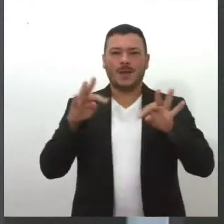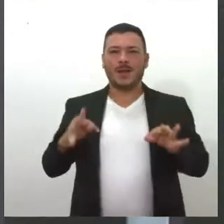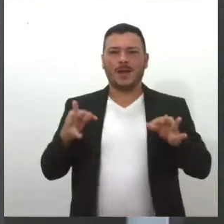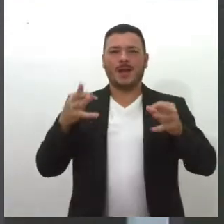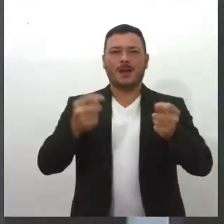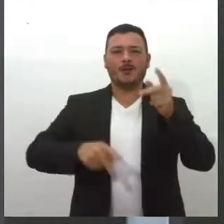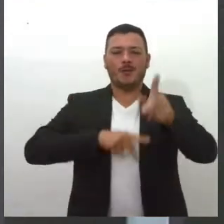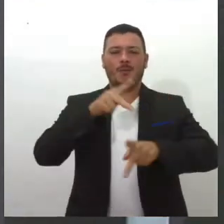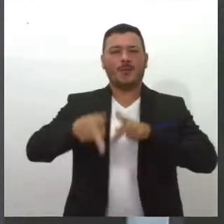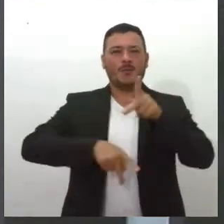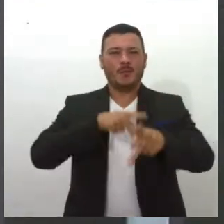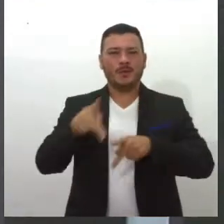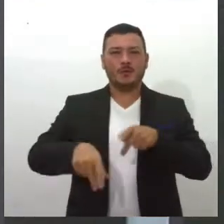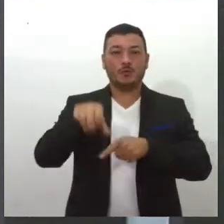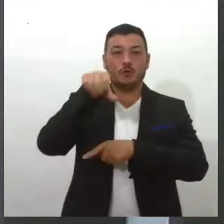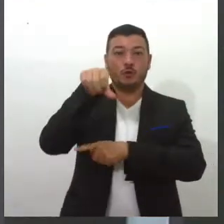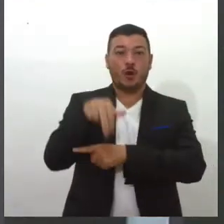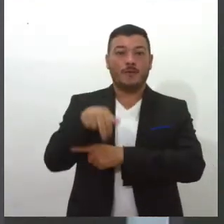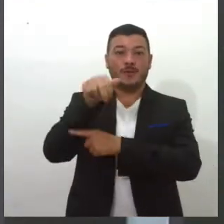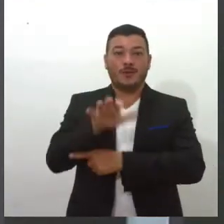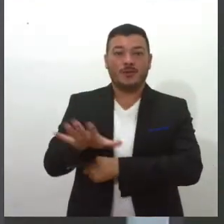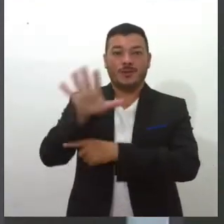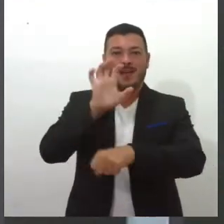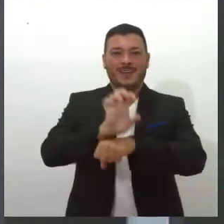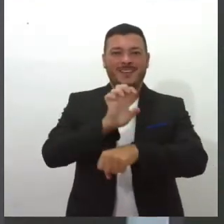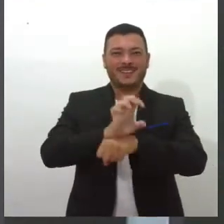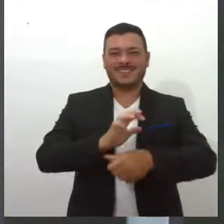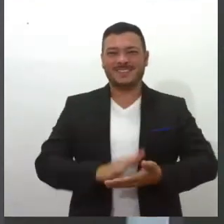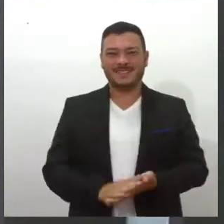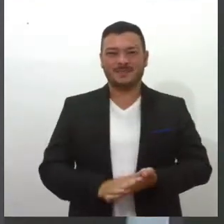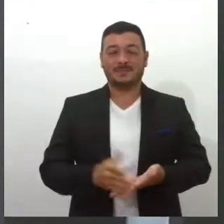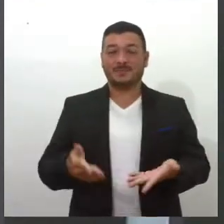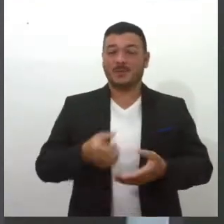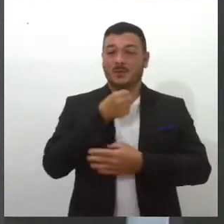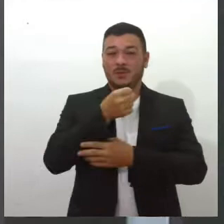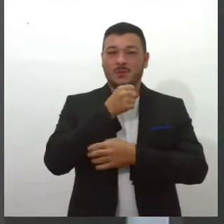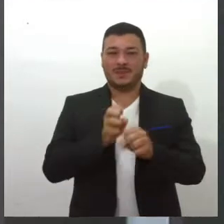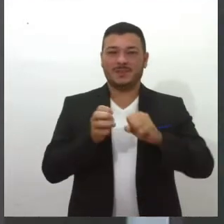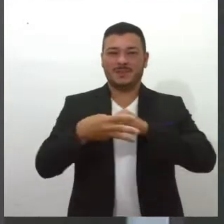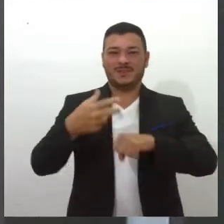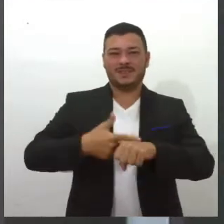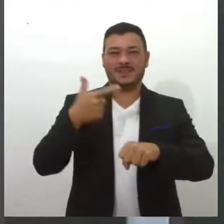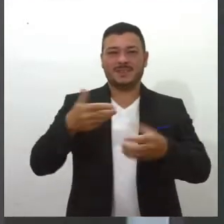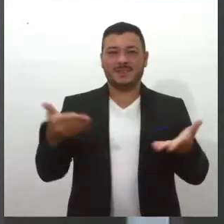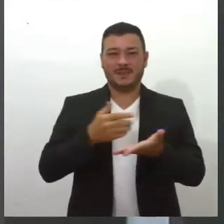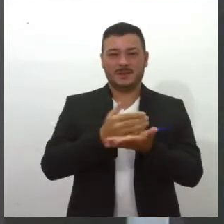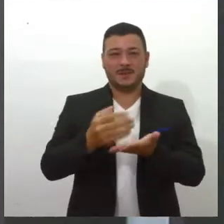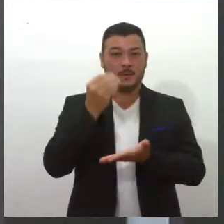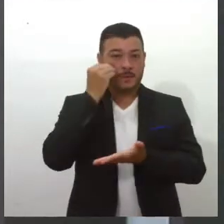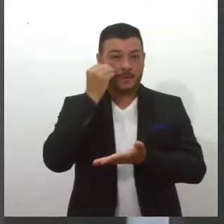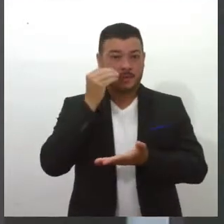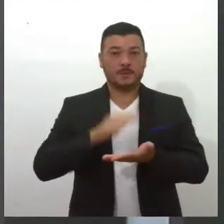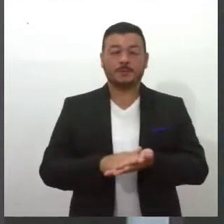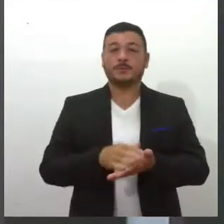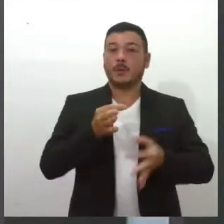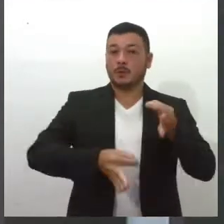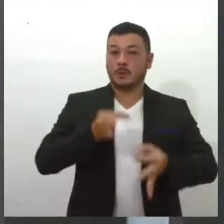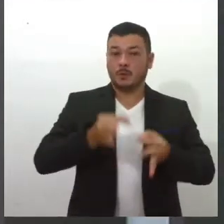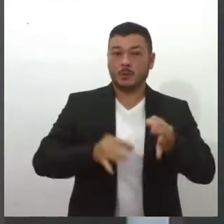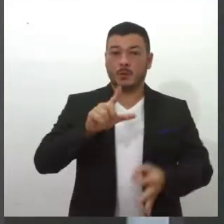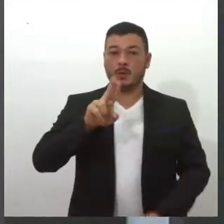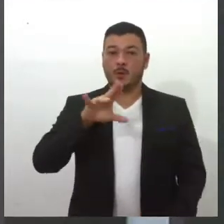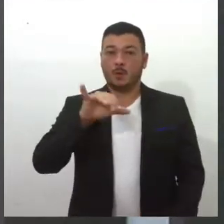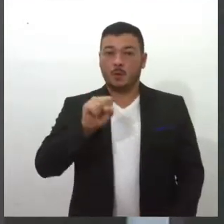população dos 9 estados que compõem o Nordeste. O Jornal da Lese, segunda edição, está no ar e você vai ver. Procurador Luiz